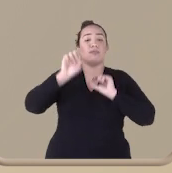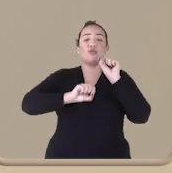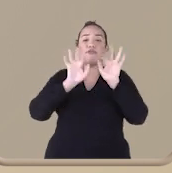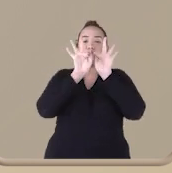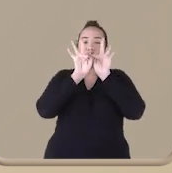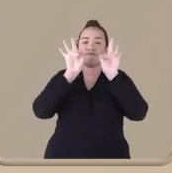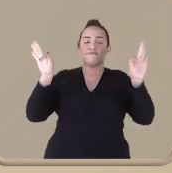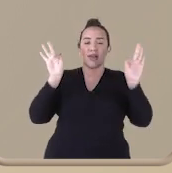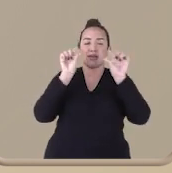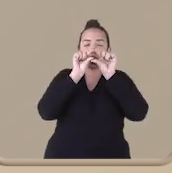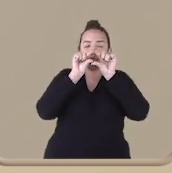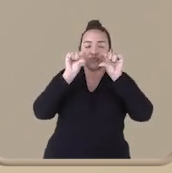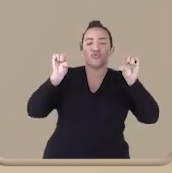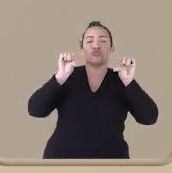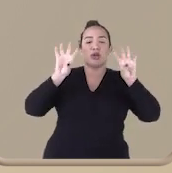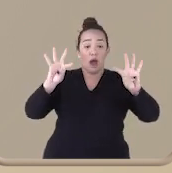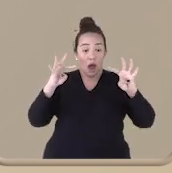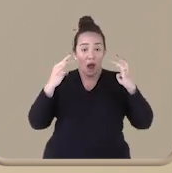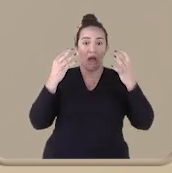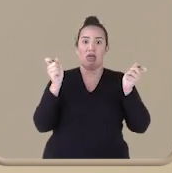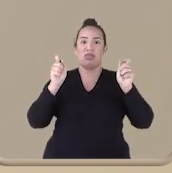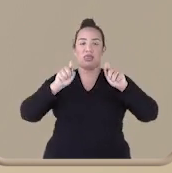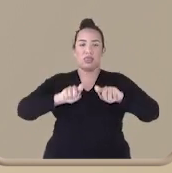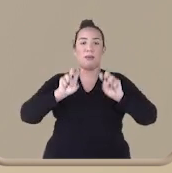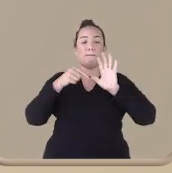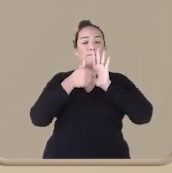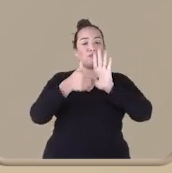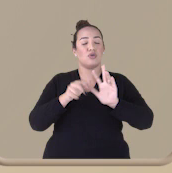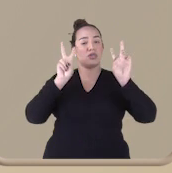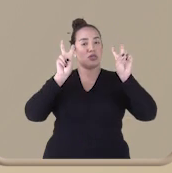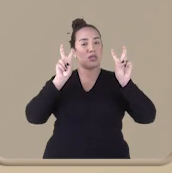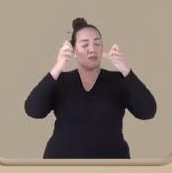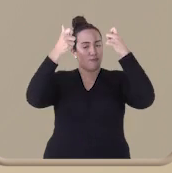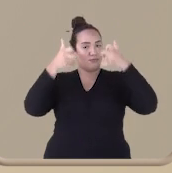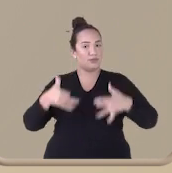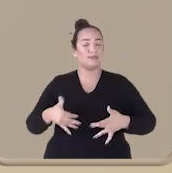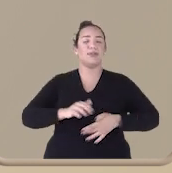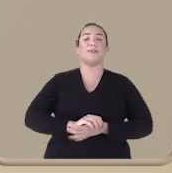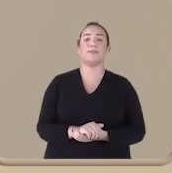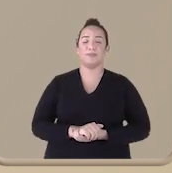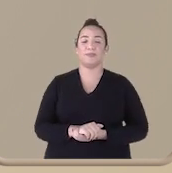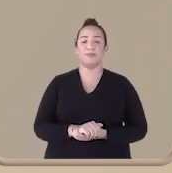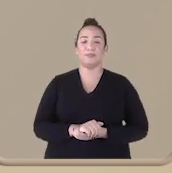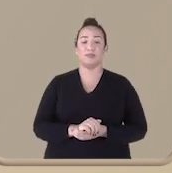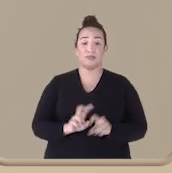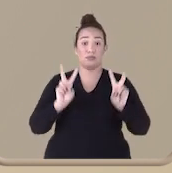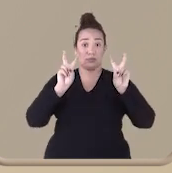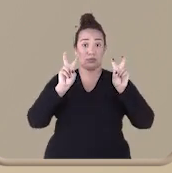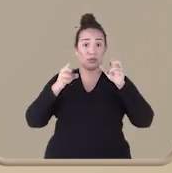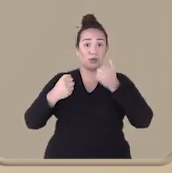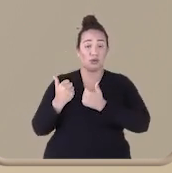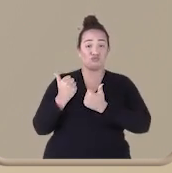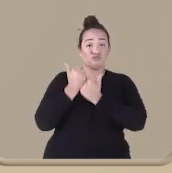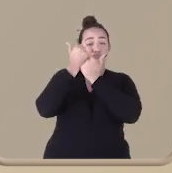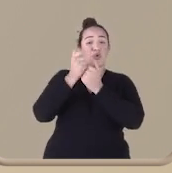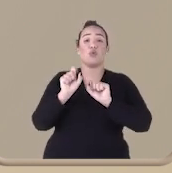frases pequenas e atrativas que revelam o assunto principal que será retratado em seguida. O título